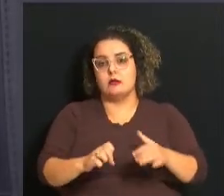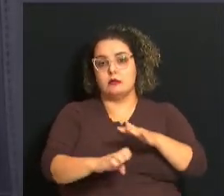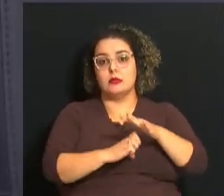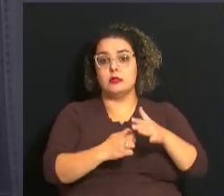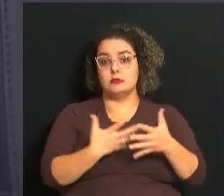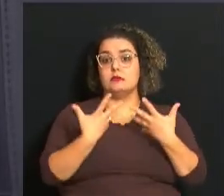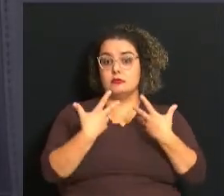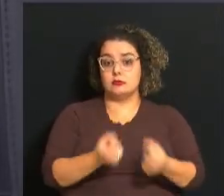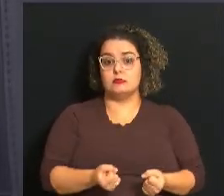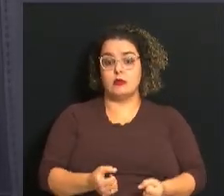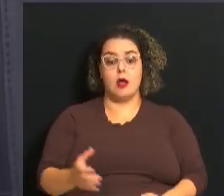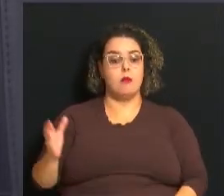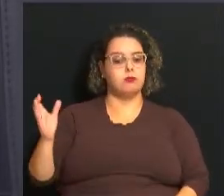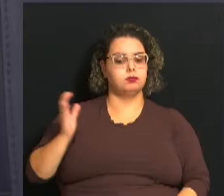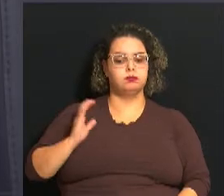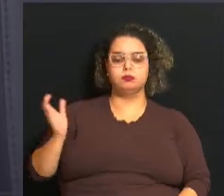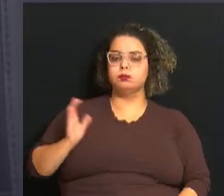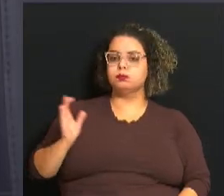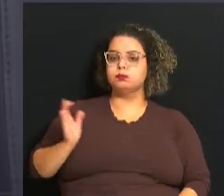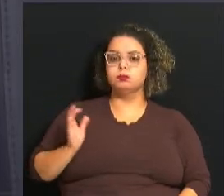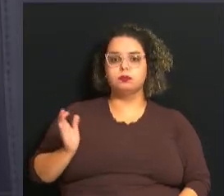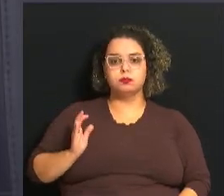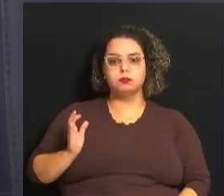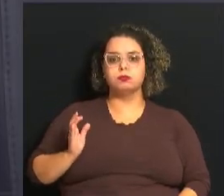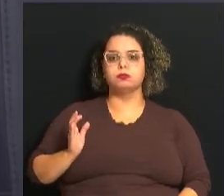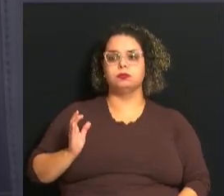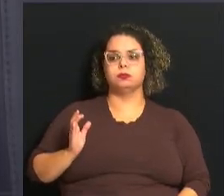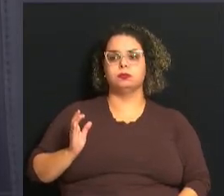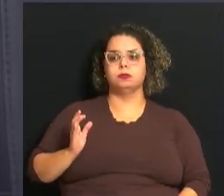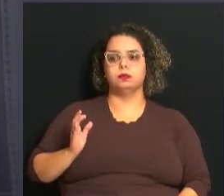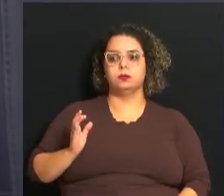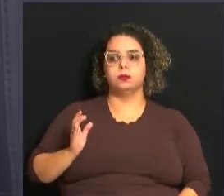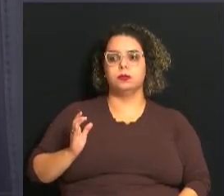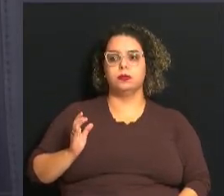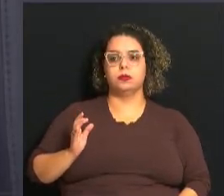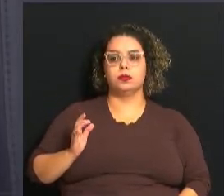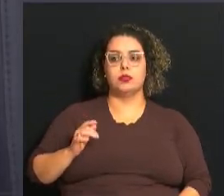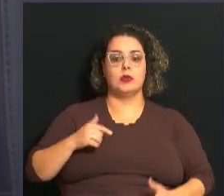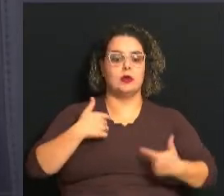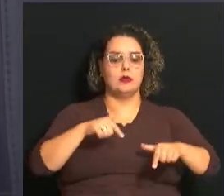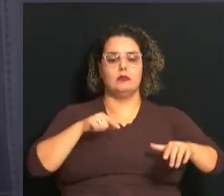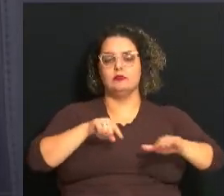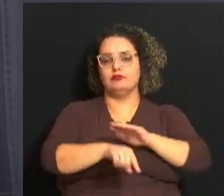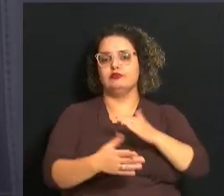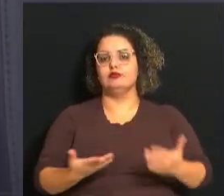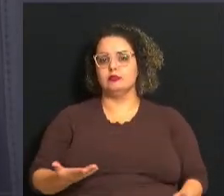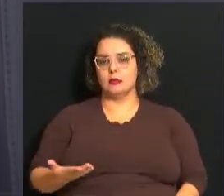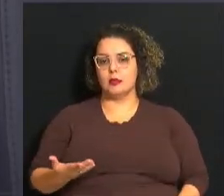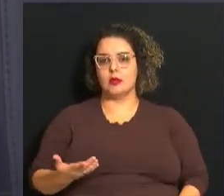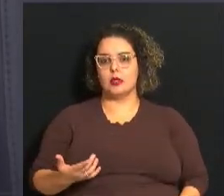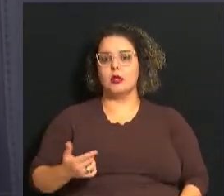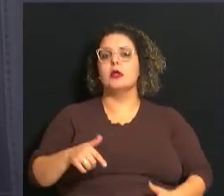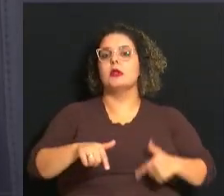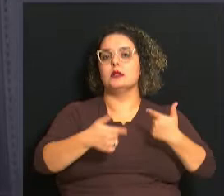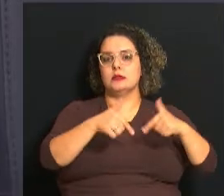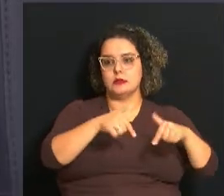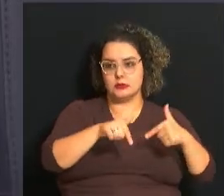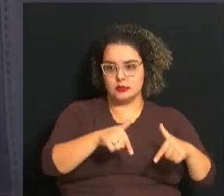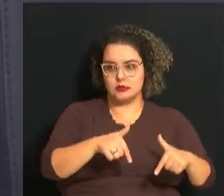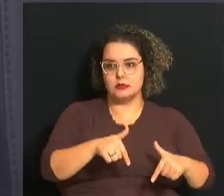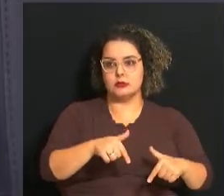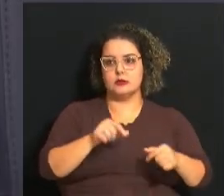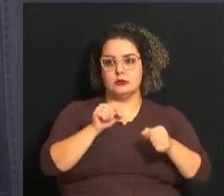ganharem muito tá e com a superexploração do é porque esses trabalhadores Tá certo que